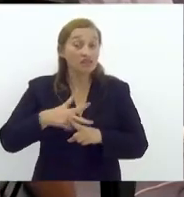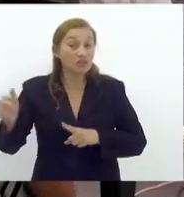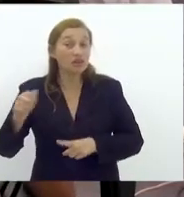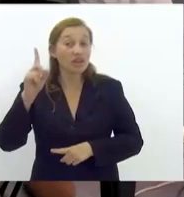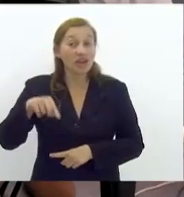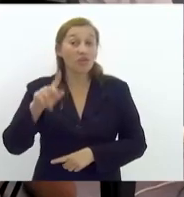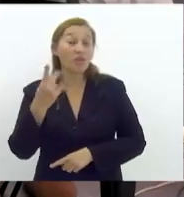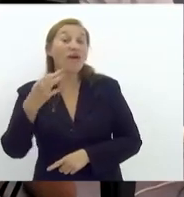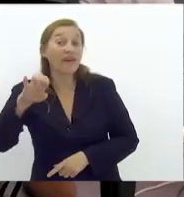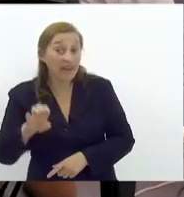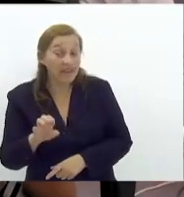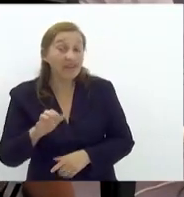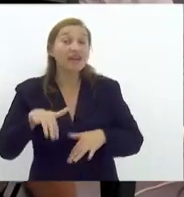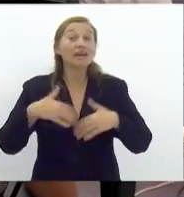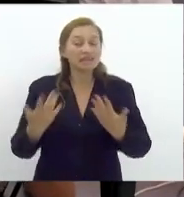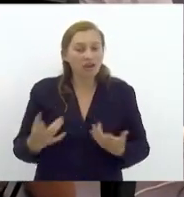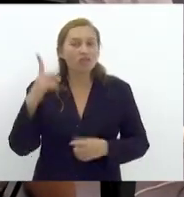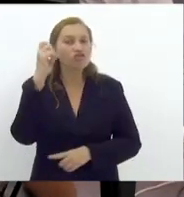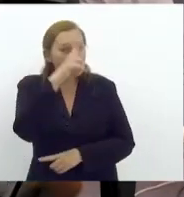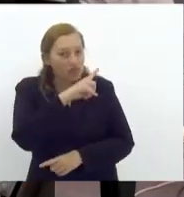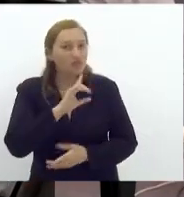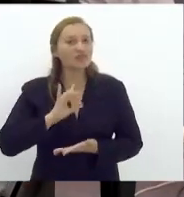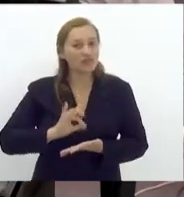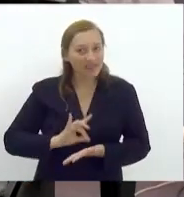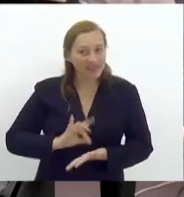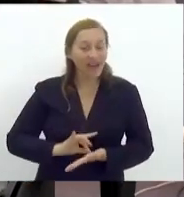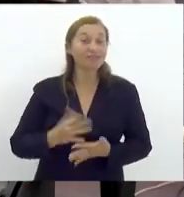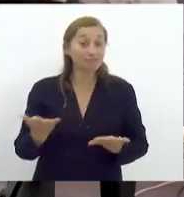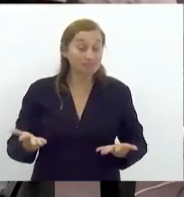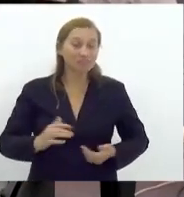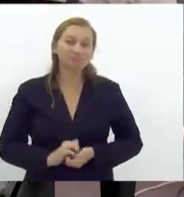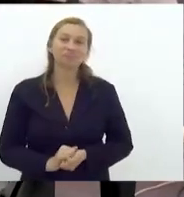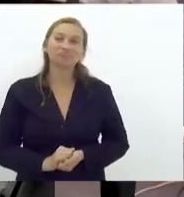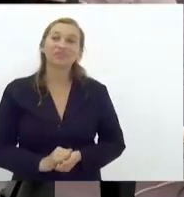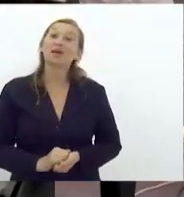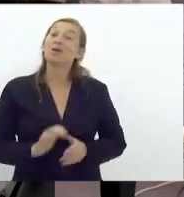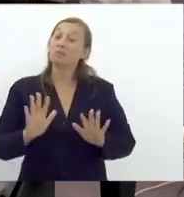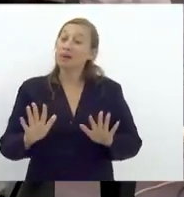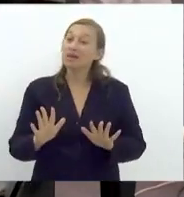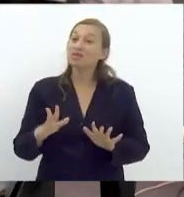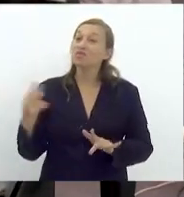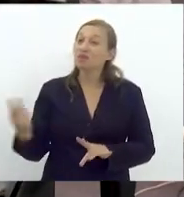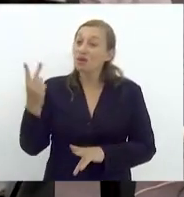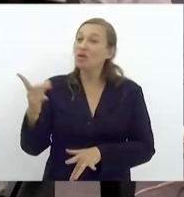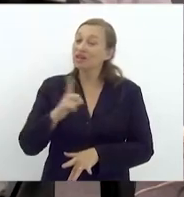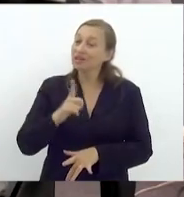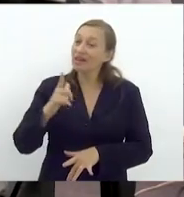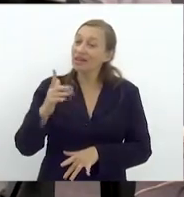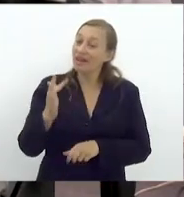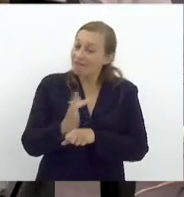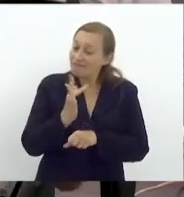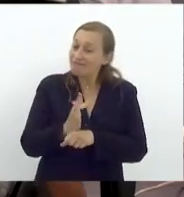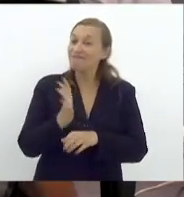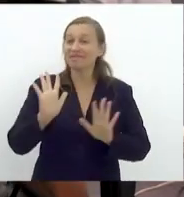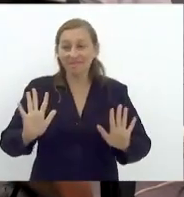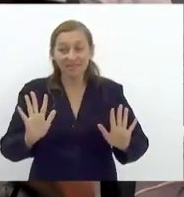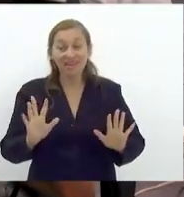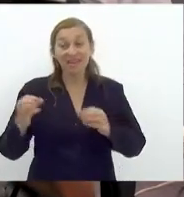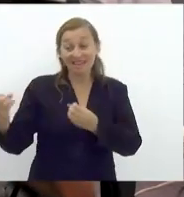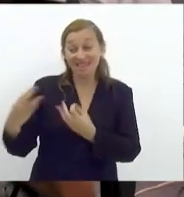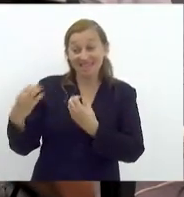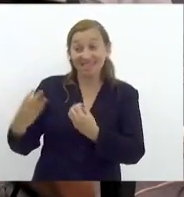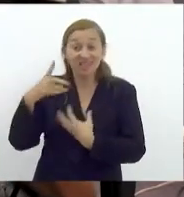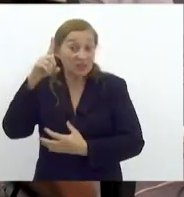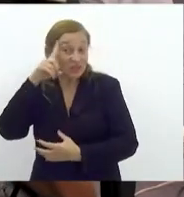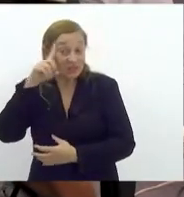Vieira então vai ficar difícil mesmo mas é isso pelo menos o que vale é a tentativa é isso que o Hip Hop nos ensina todo